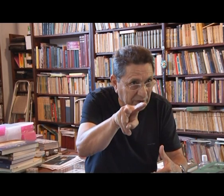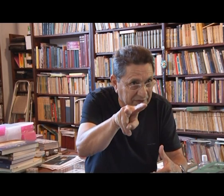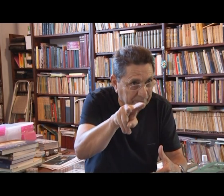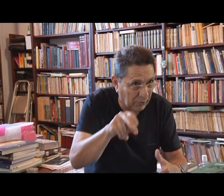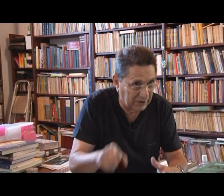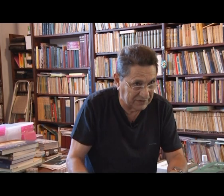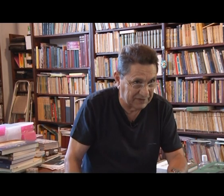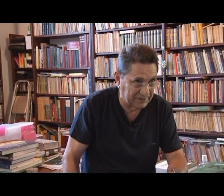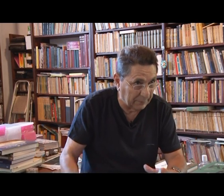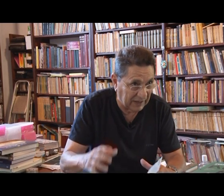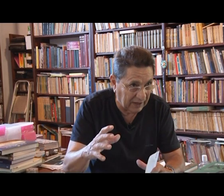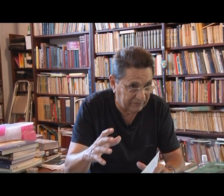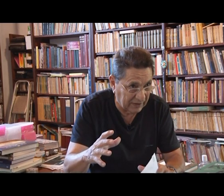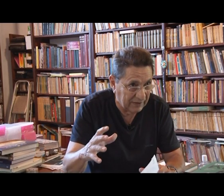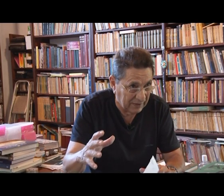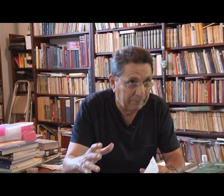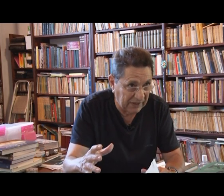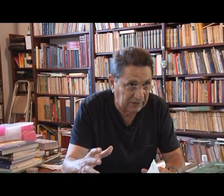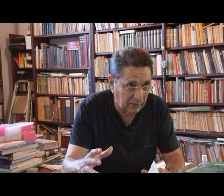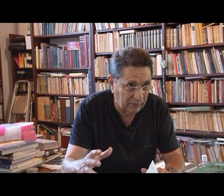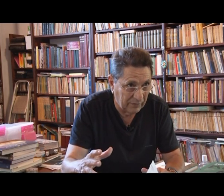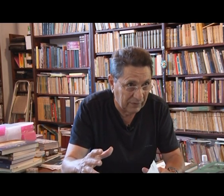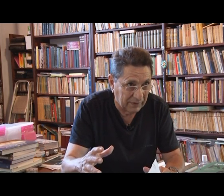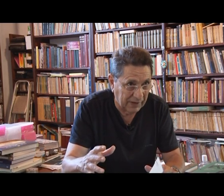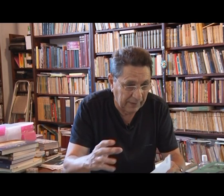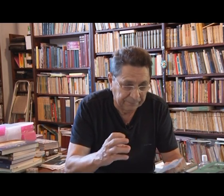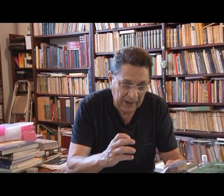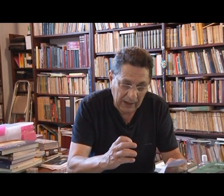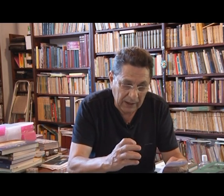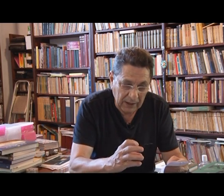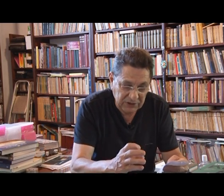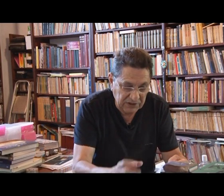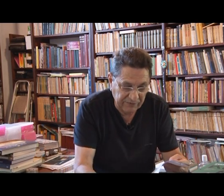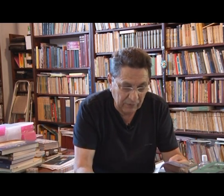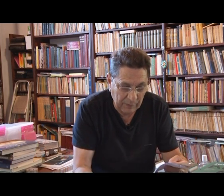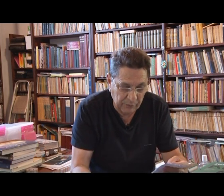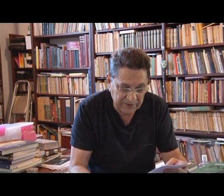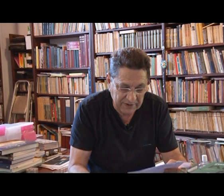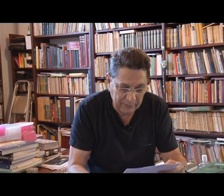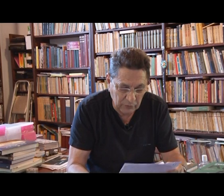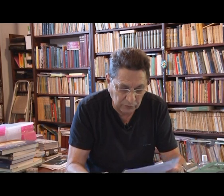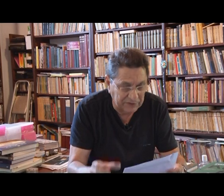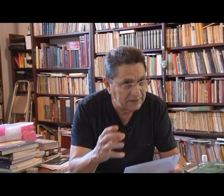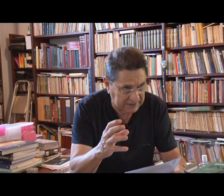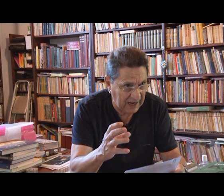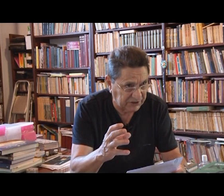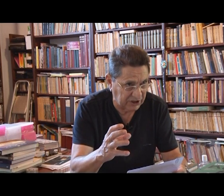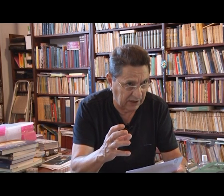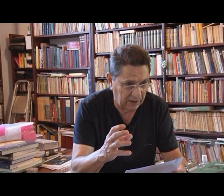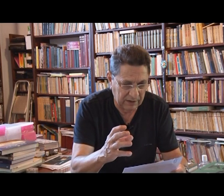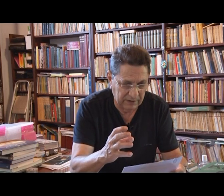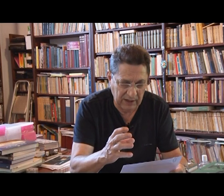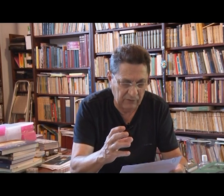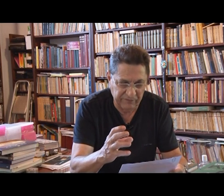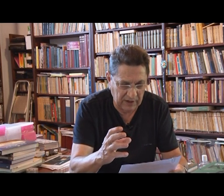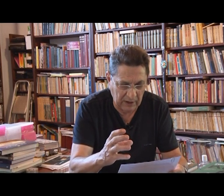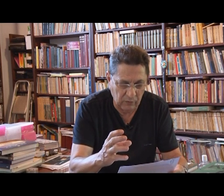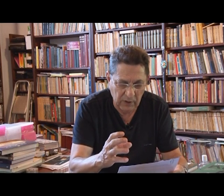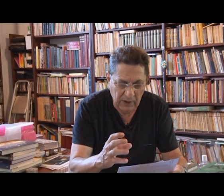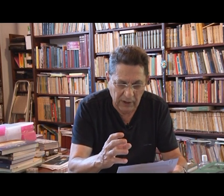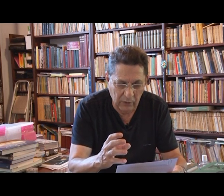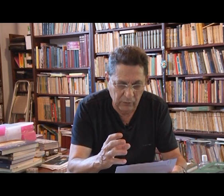nessas 2 hipóteses da palavra pendão. Né? A gente vê uma poesia muito sintética, né?